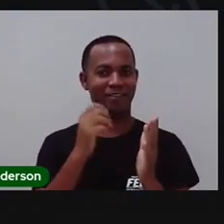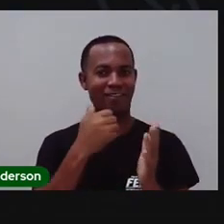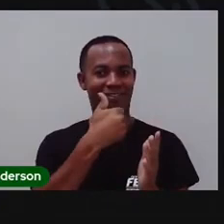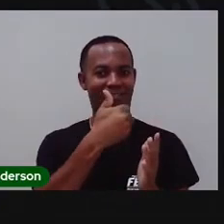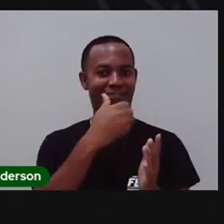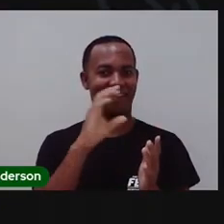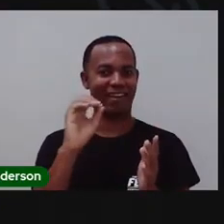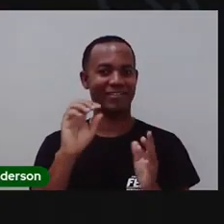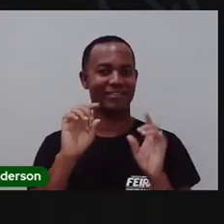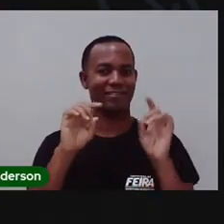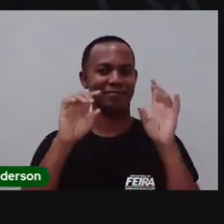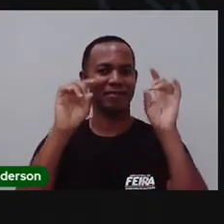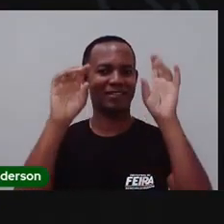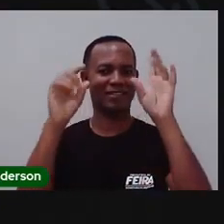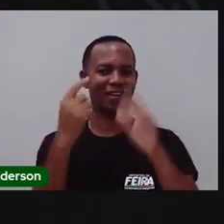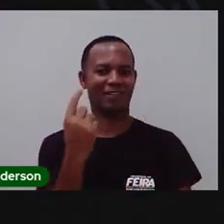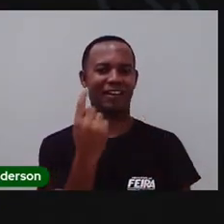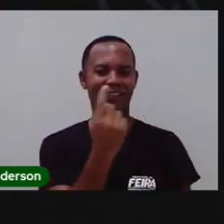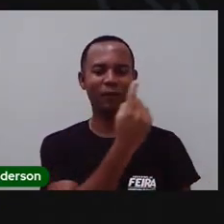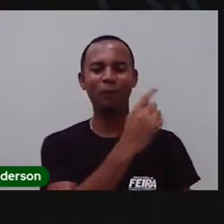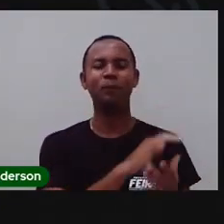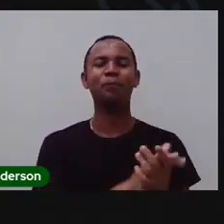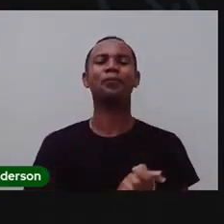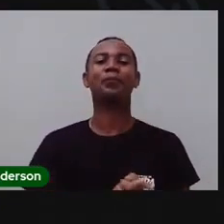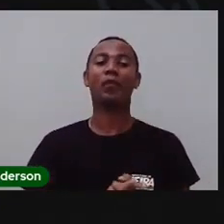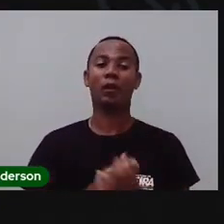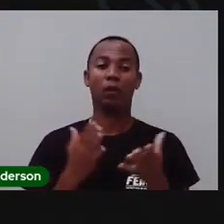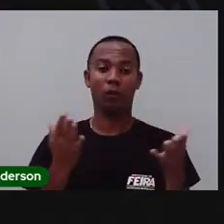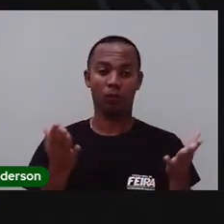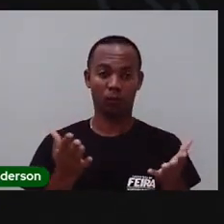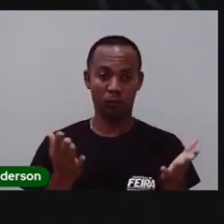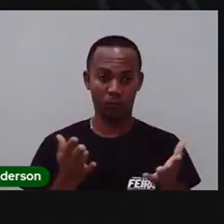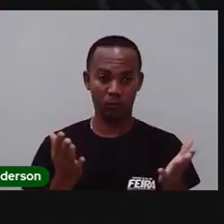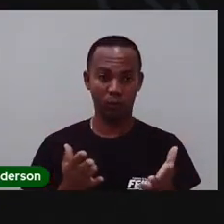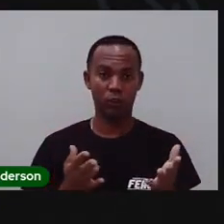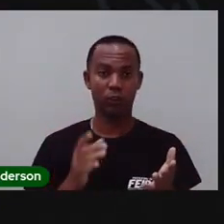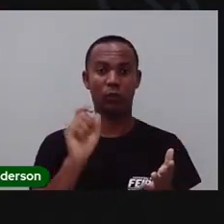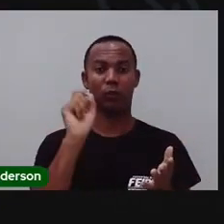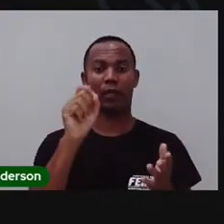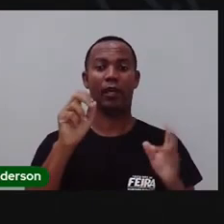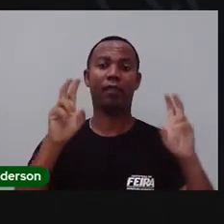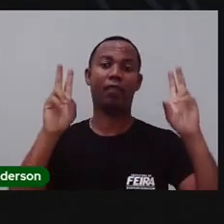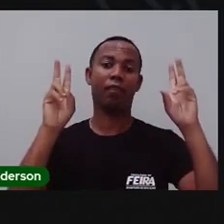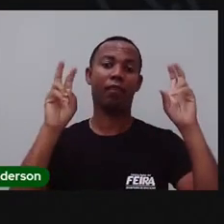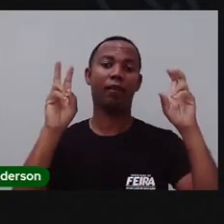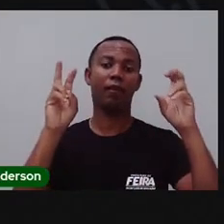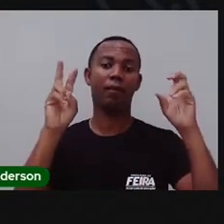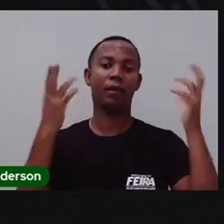Nós, vocês. Bom, e hoje, né, a aula será sobre